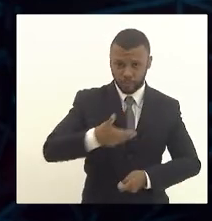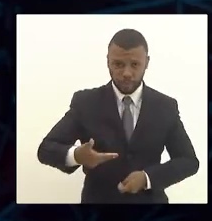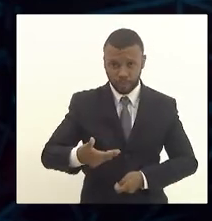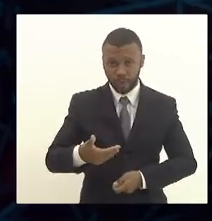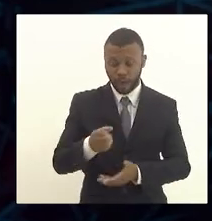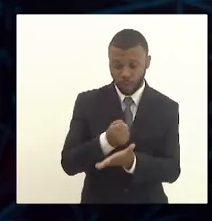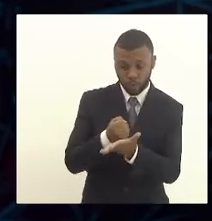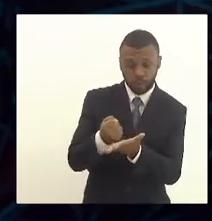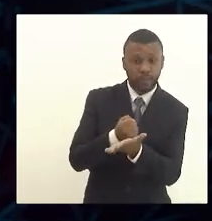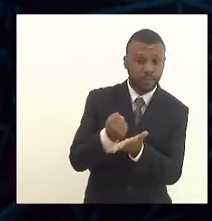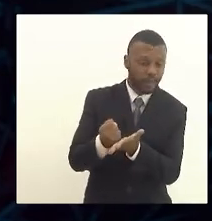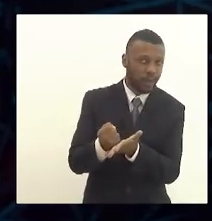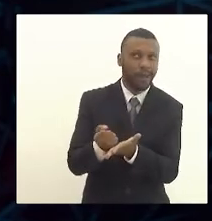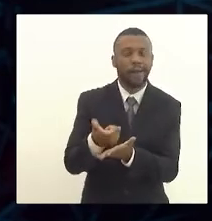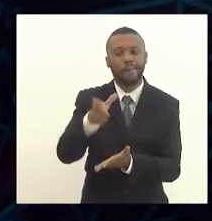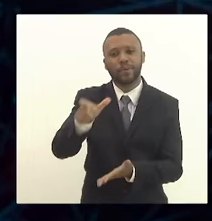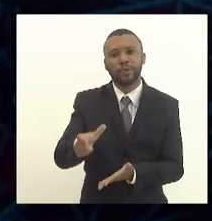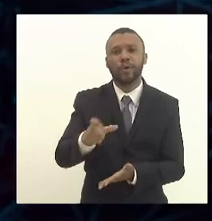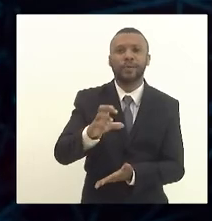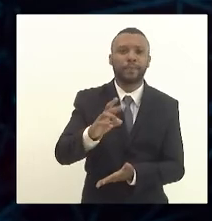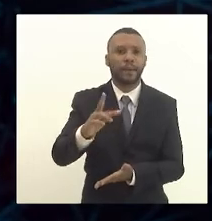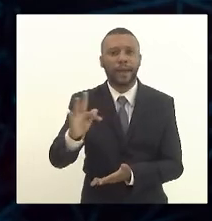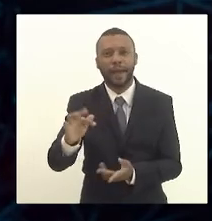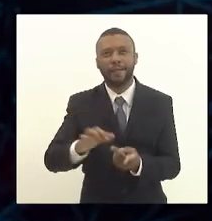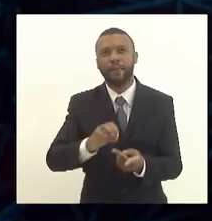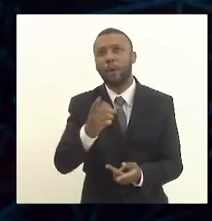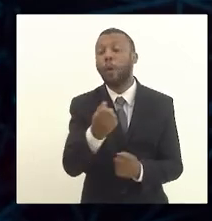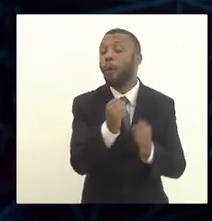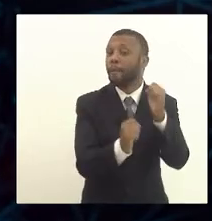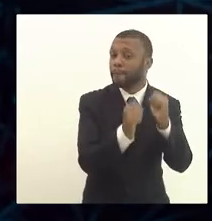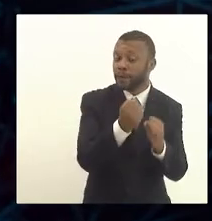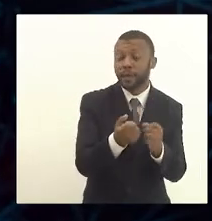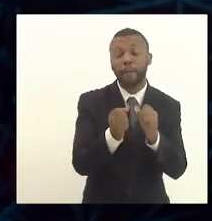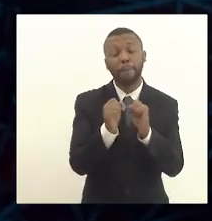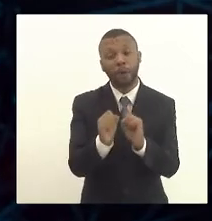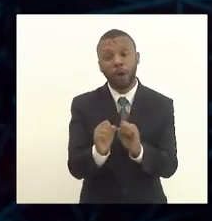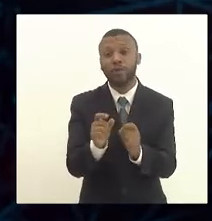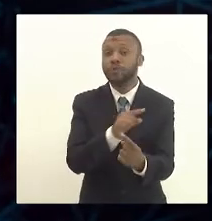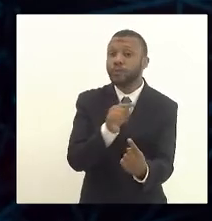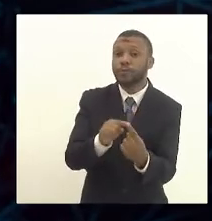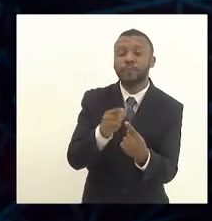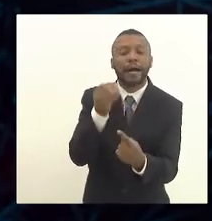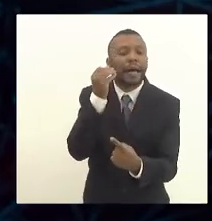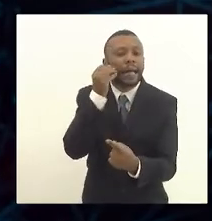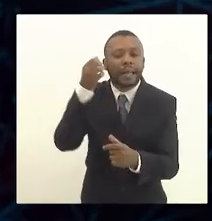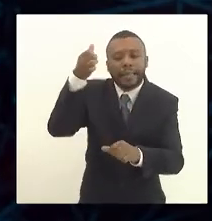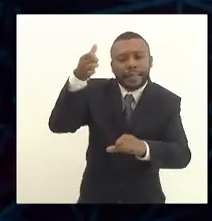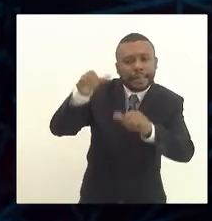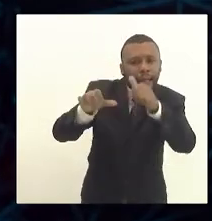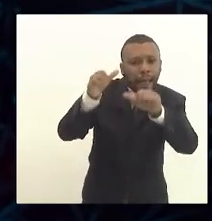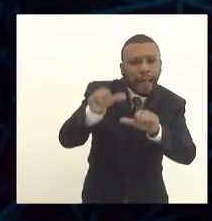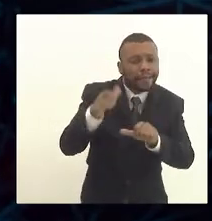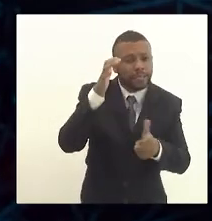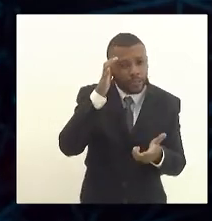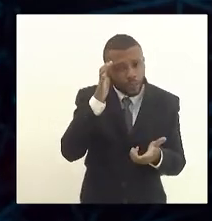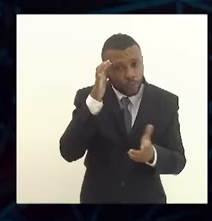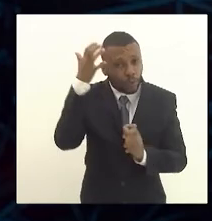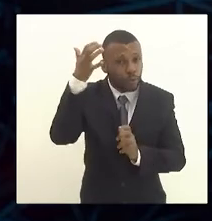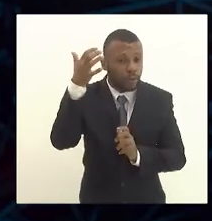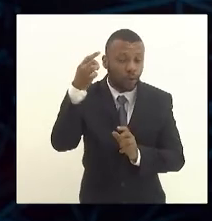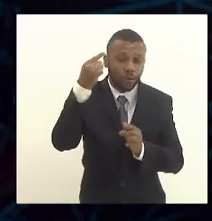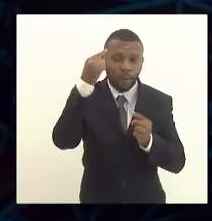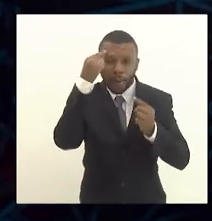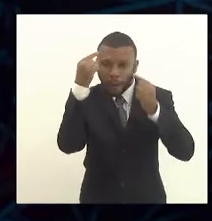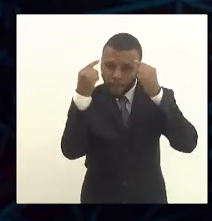pessoas até mesmo físicas, mas principalmente jurídicas, para teste de soluções inovadoras, com ou sem risco tecnológico, por